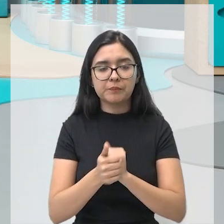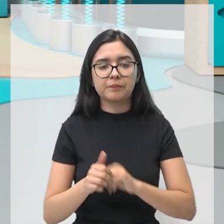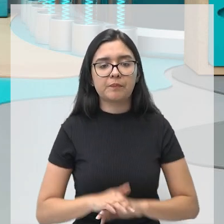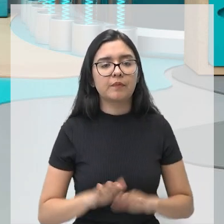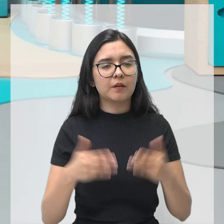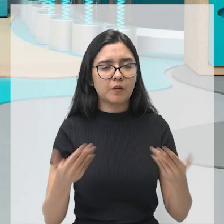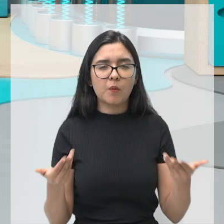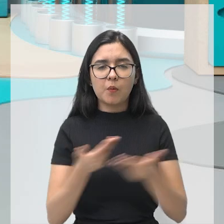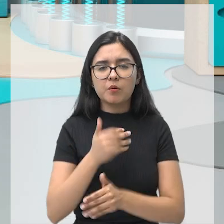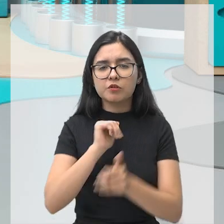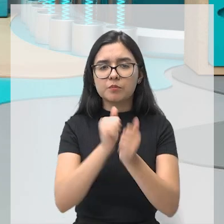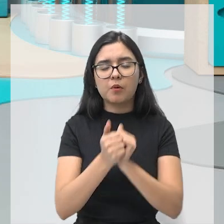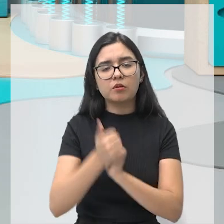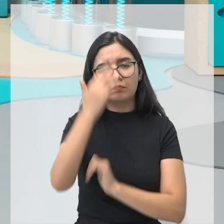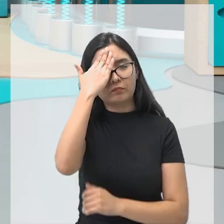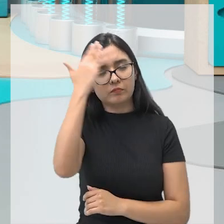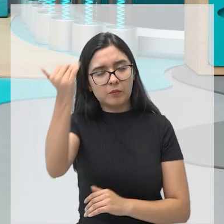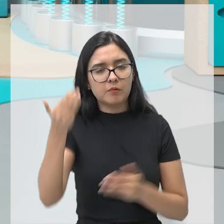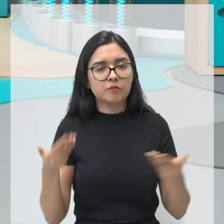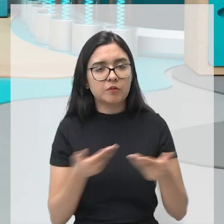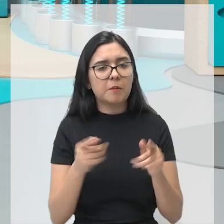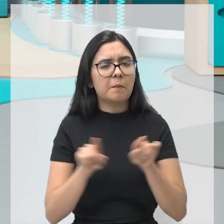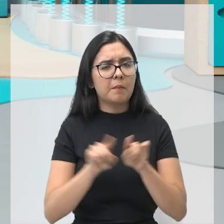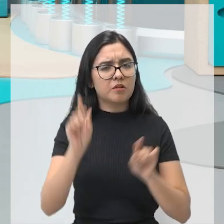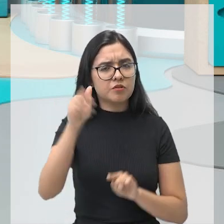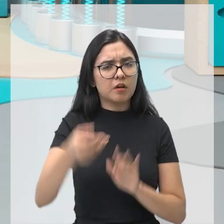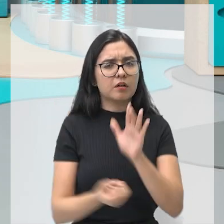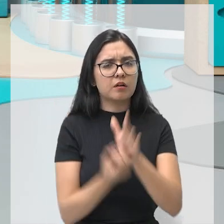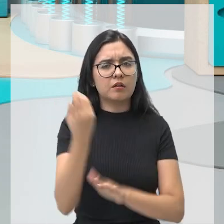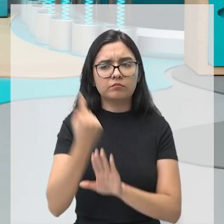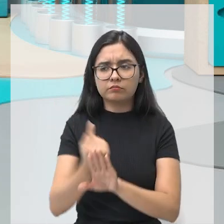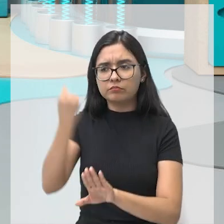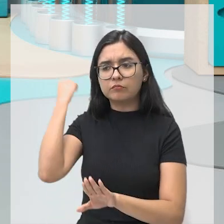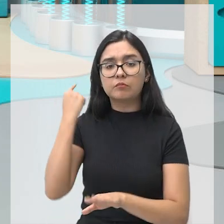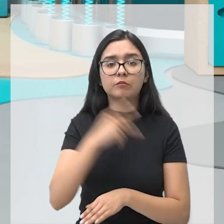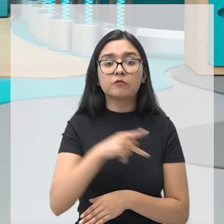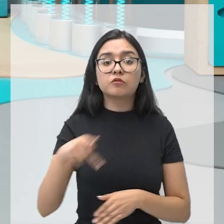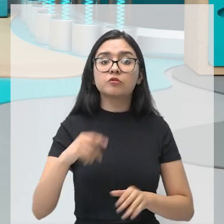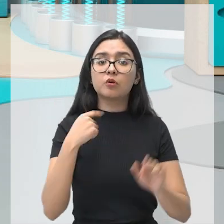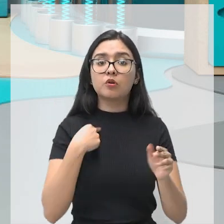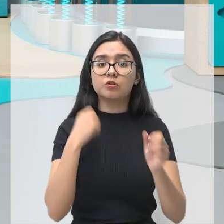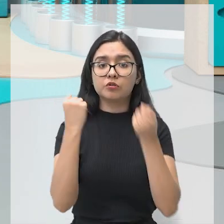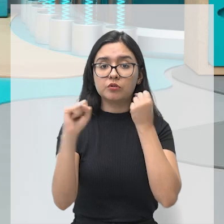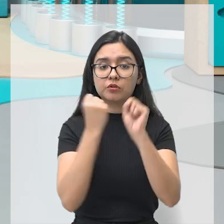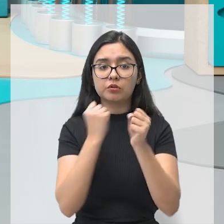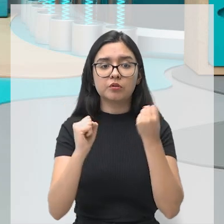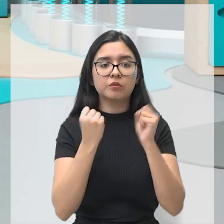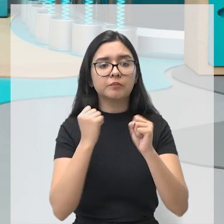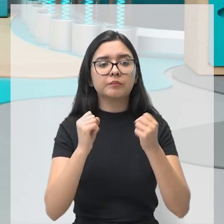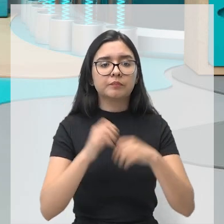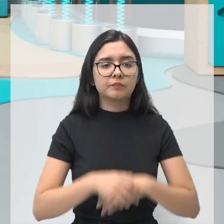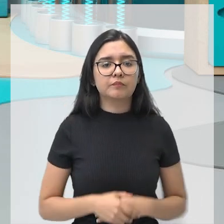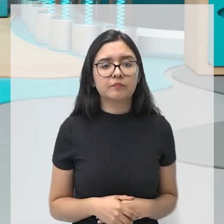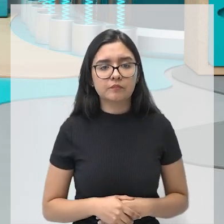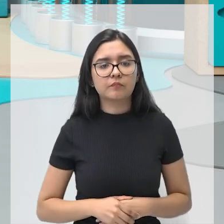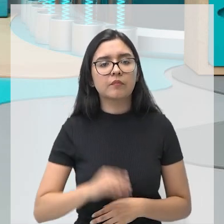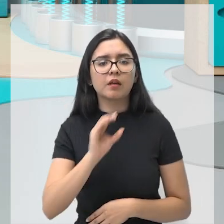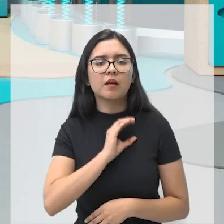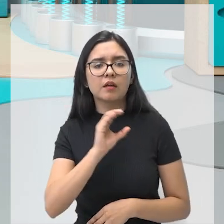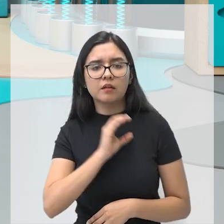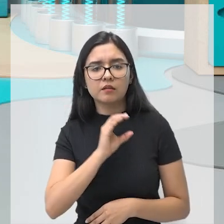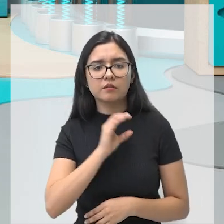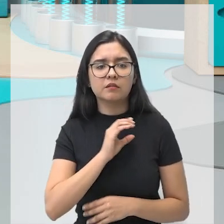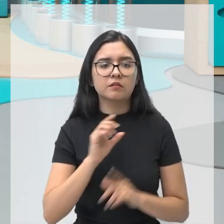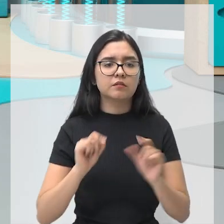seja a sensação, ele foi idealizado há muito tempo atrás pelo professor de educação física canadense James Naismith, lá